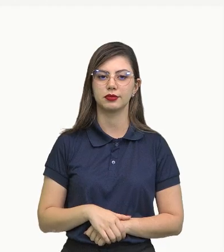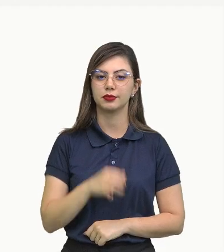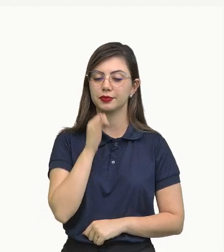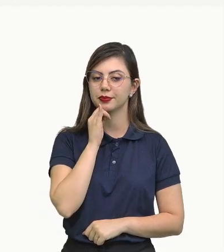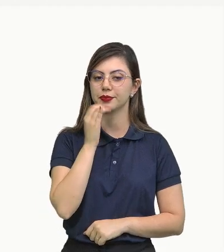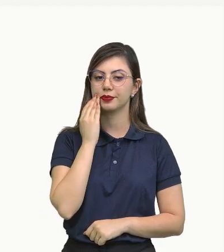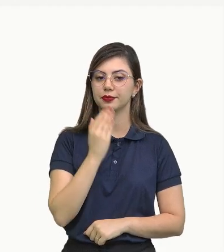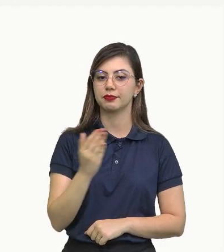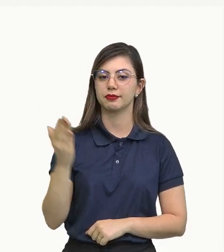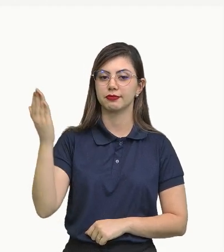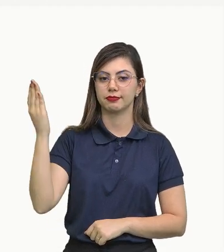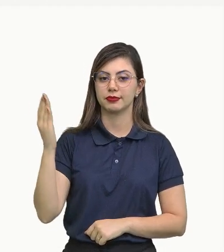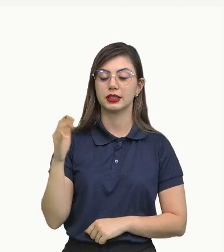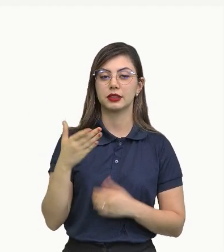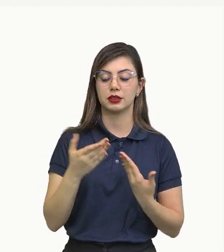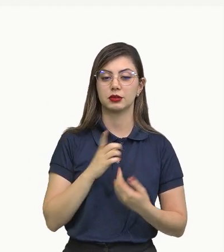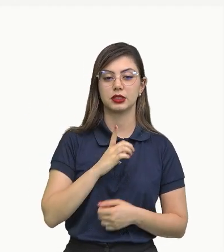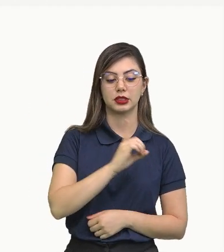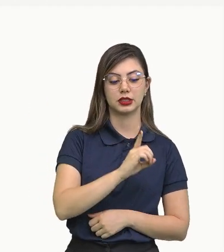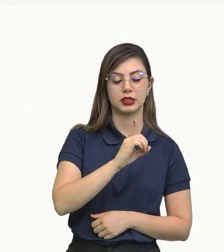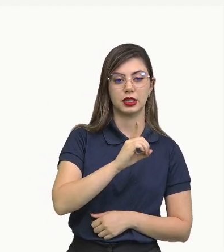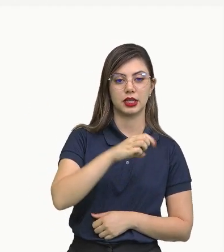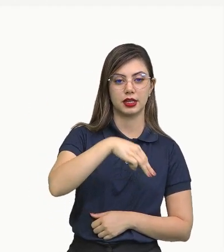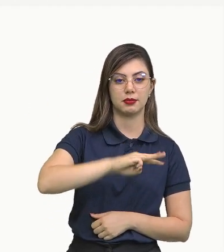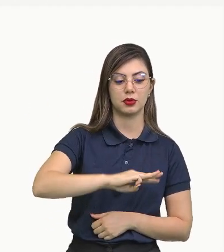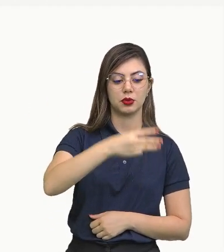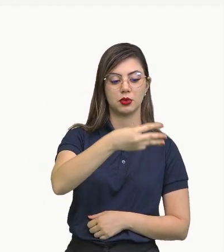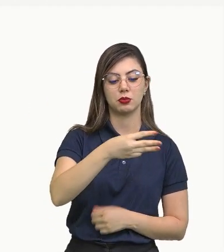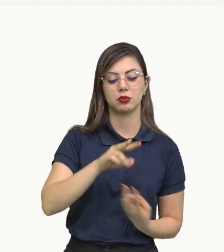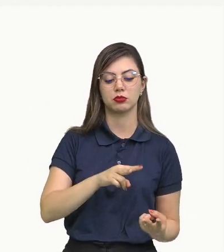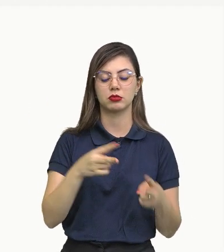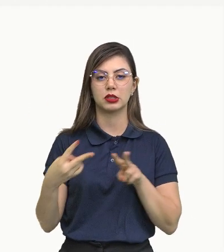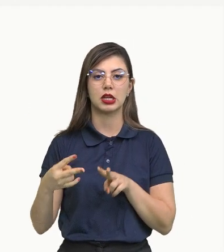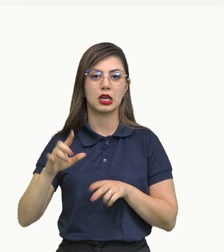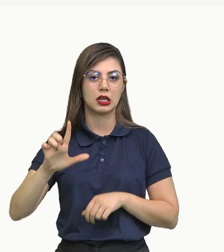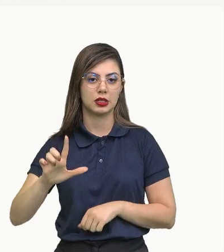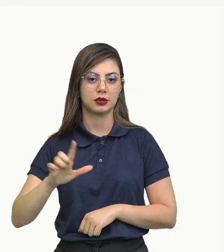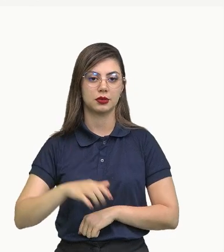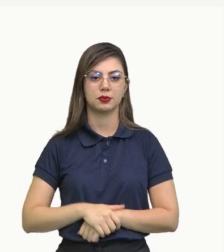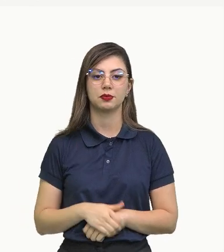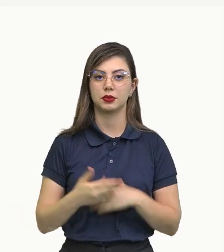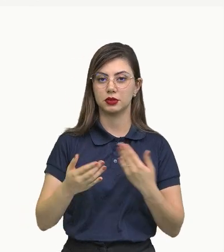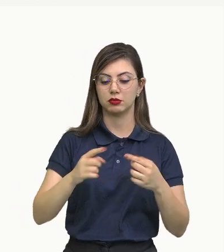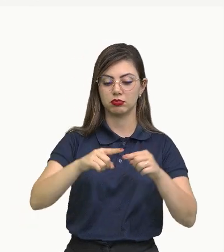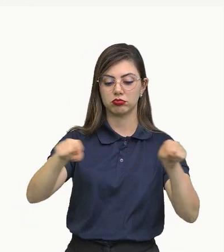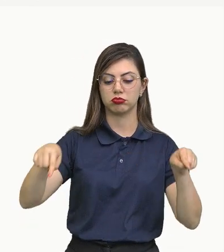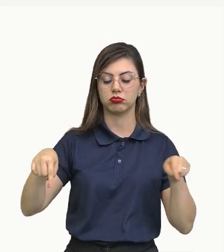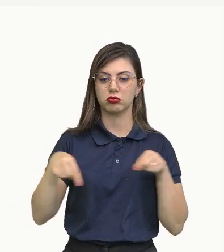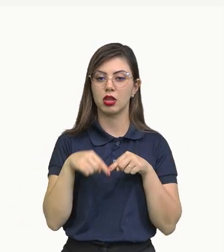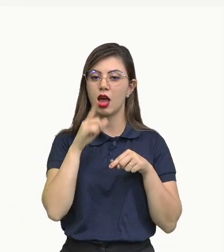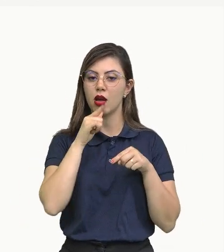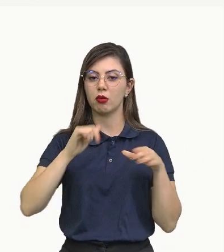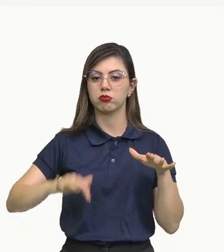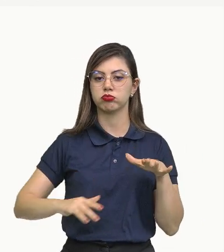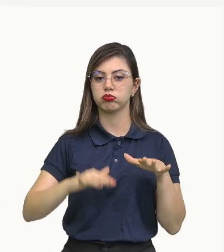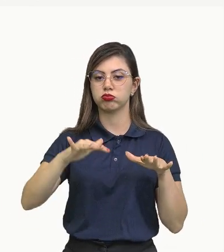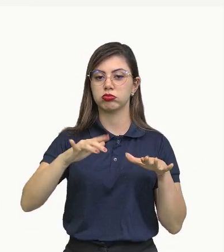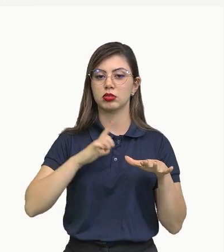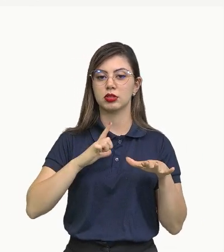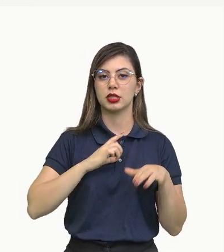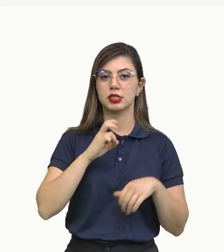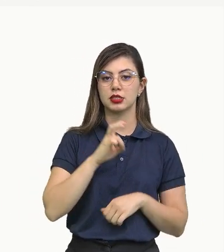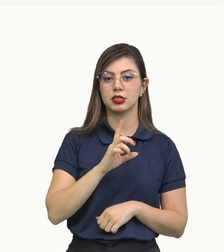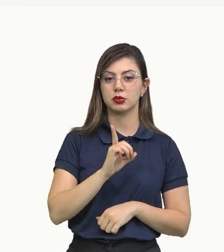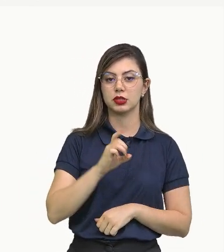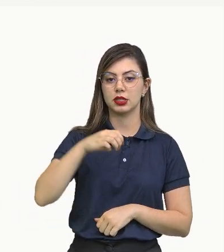passando de decímetro cúbico para litros. Um aquário tem dimensões de 5 decímetros de